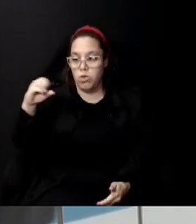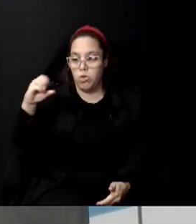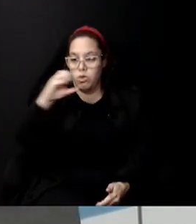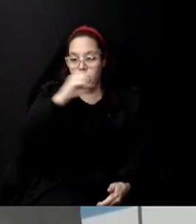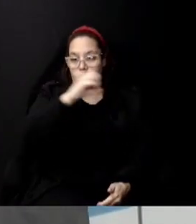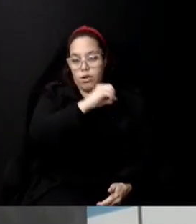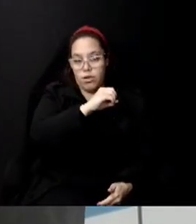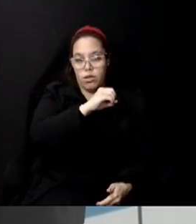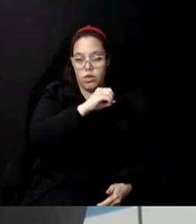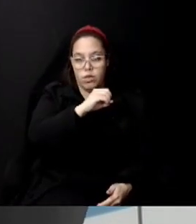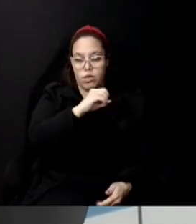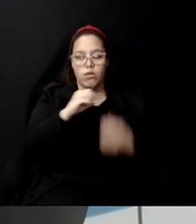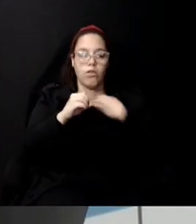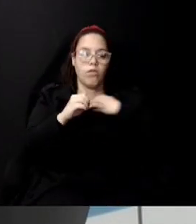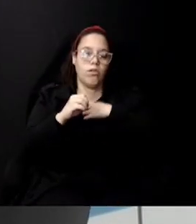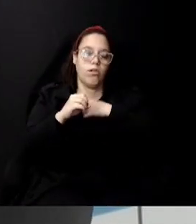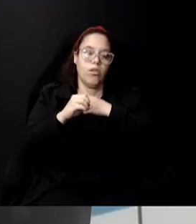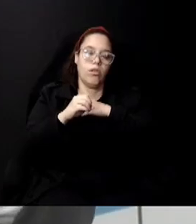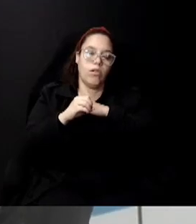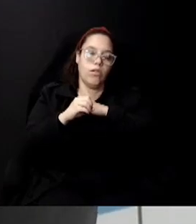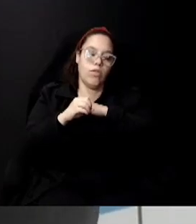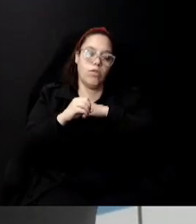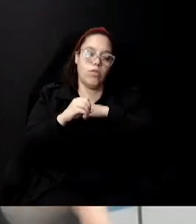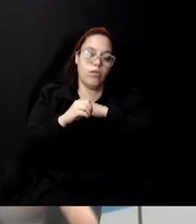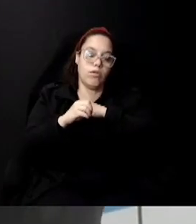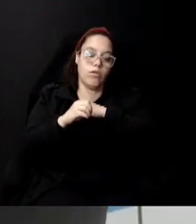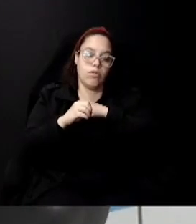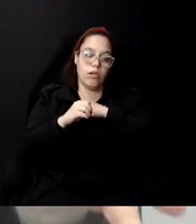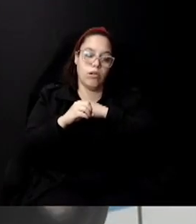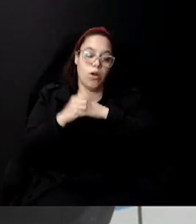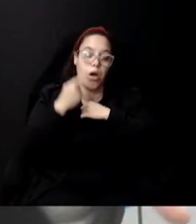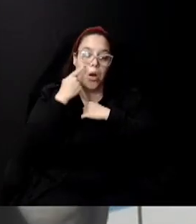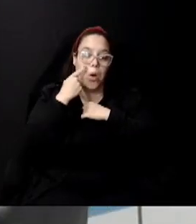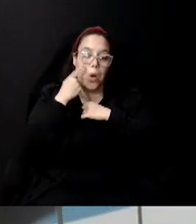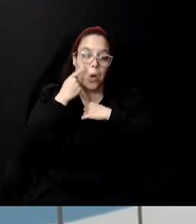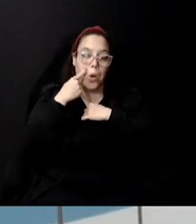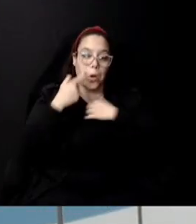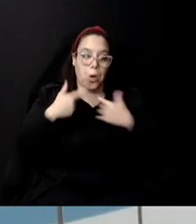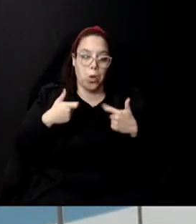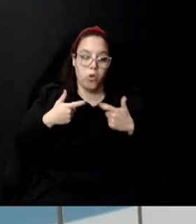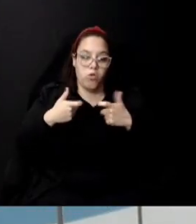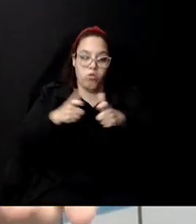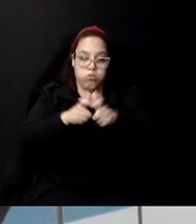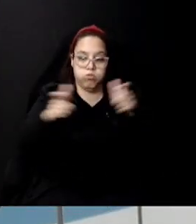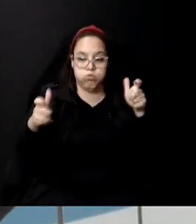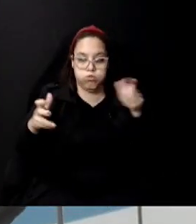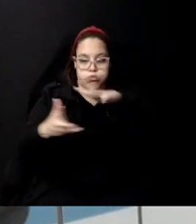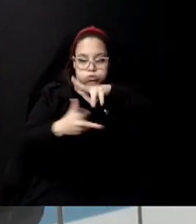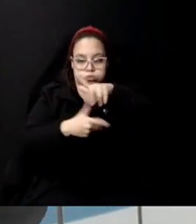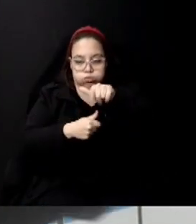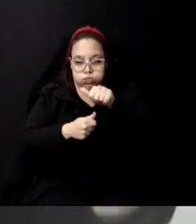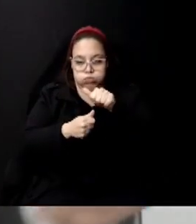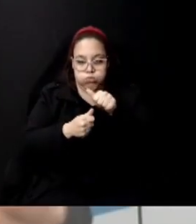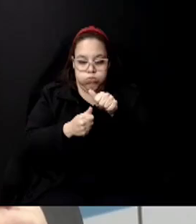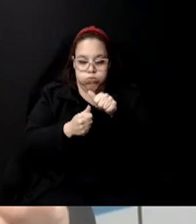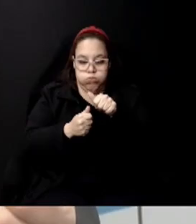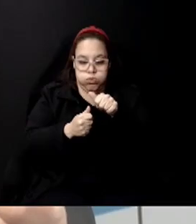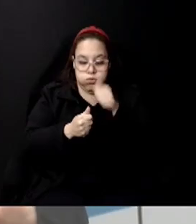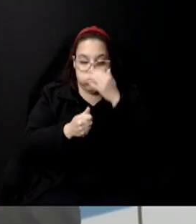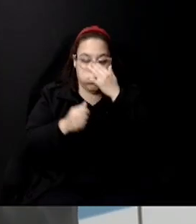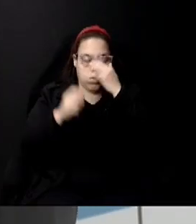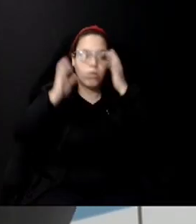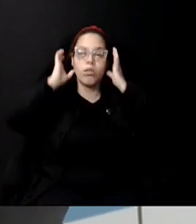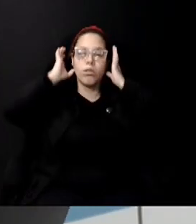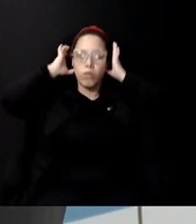1910, 1920, a gente viu conflitos de proporções mundiais. E aí o último, a Primeira Guerra